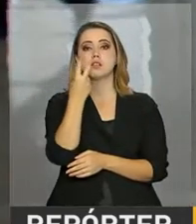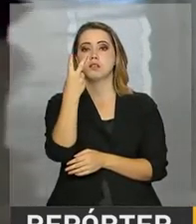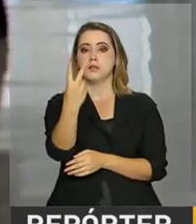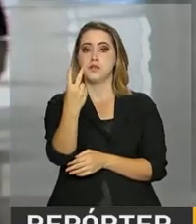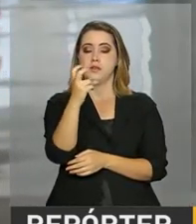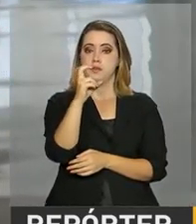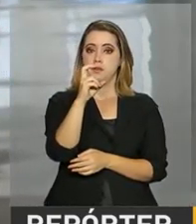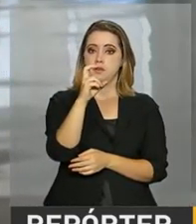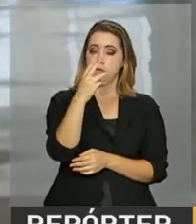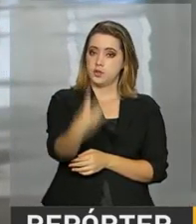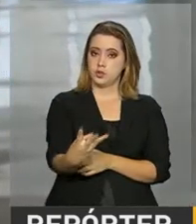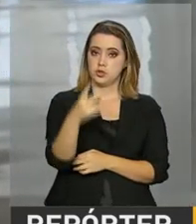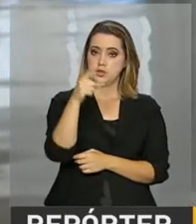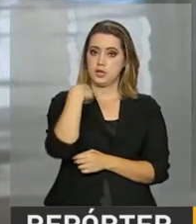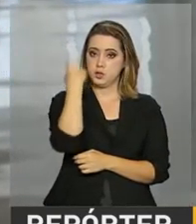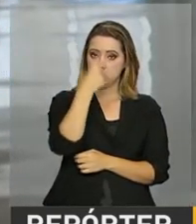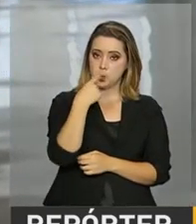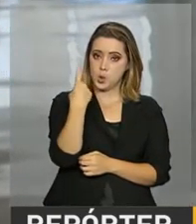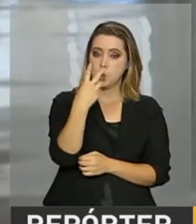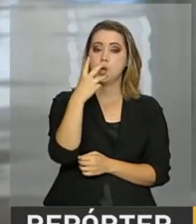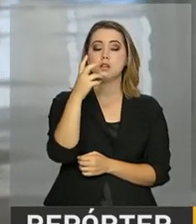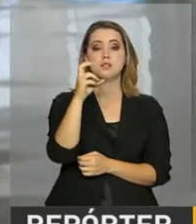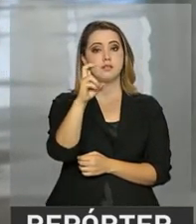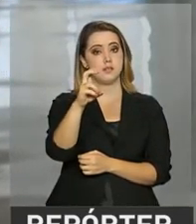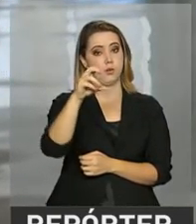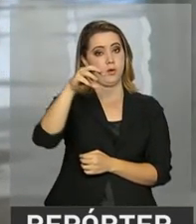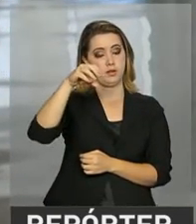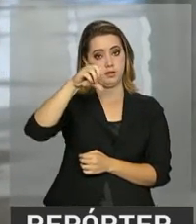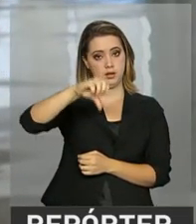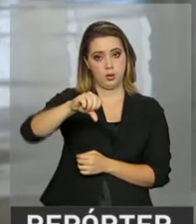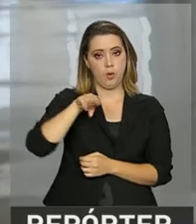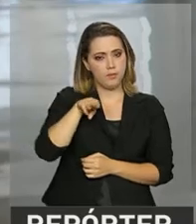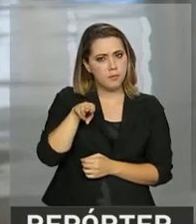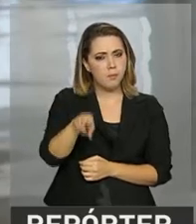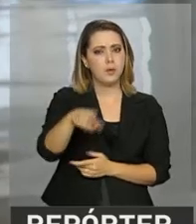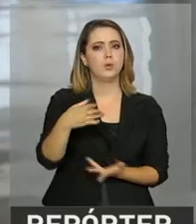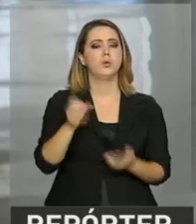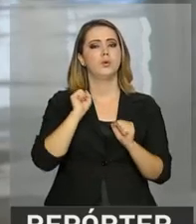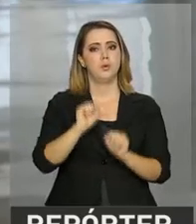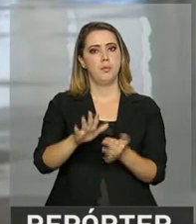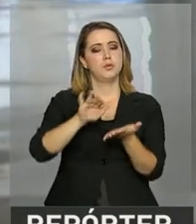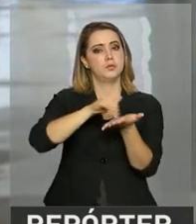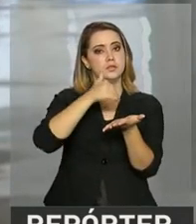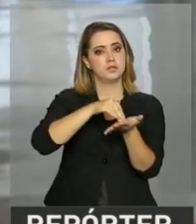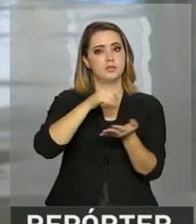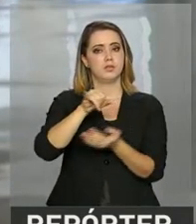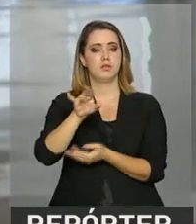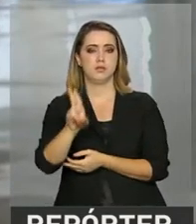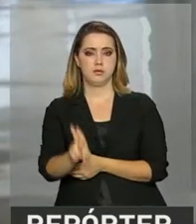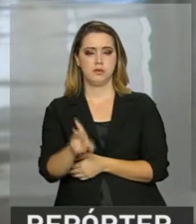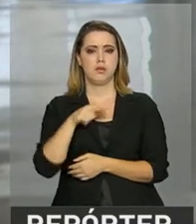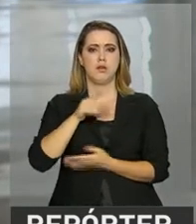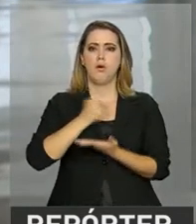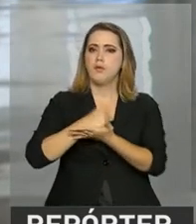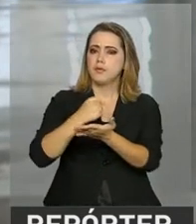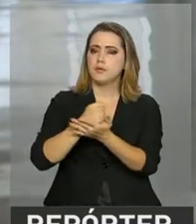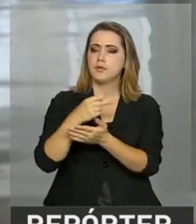59 minutos eles podem se inscrever no sistema de seleção unificada o sisu o sisu oferece cerca de